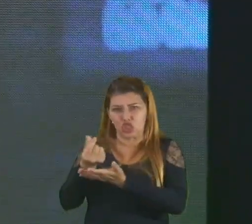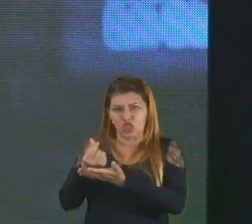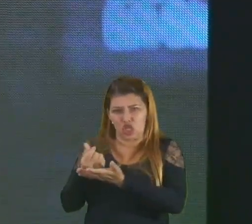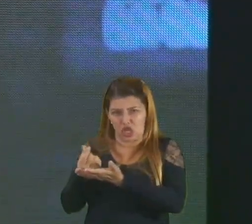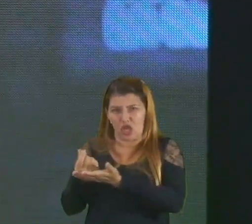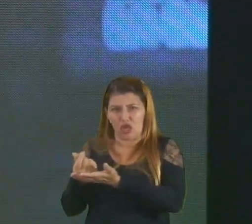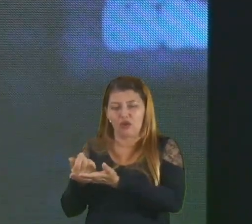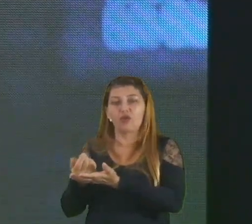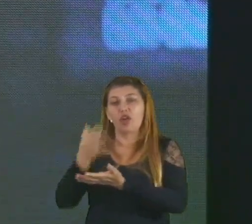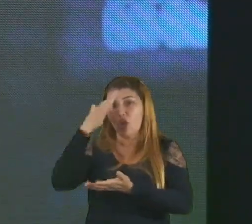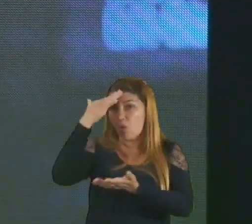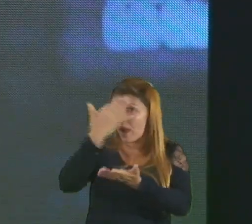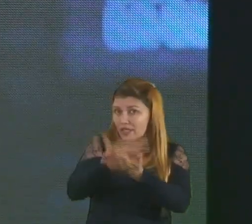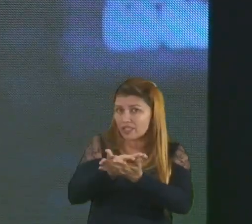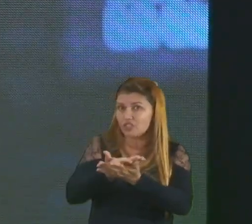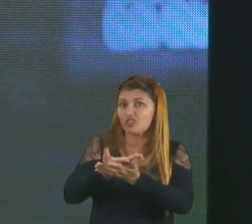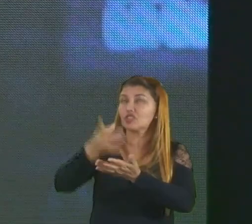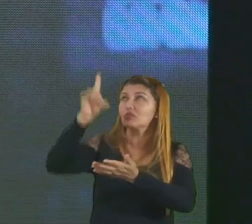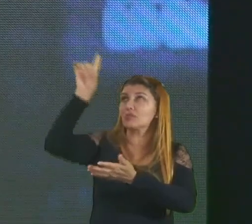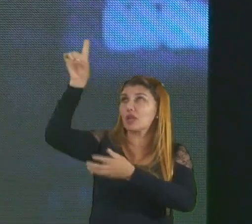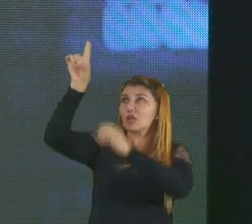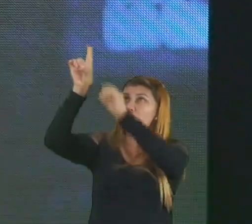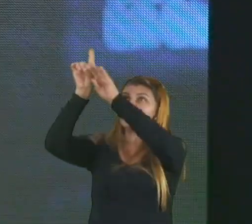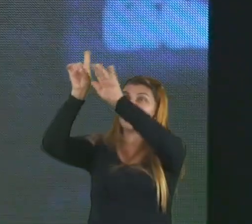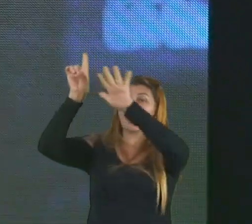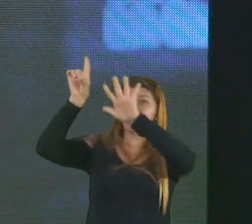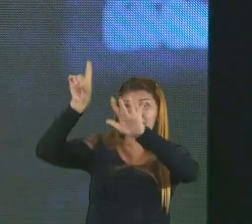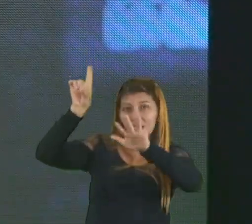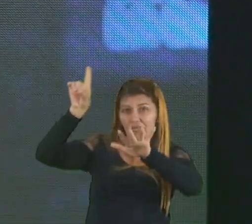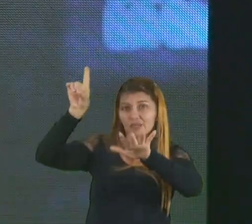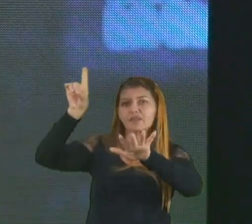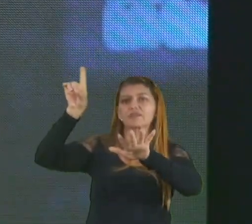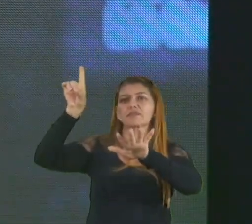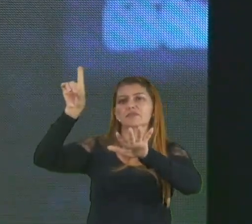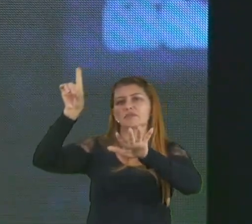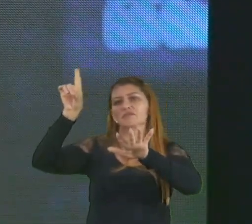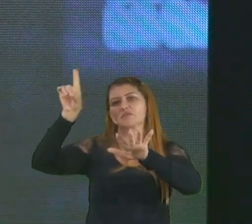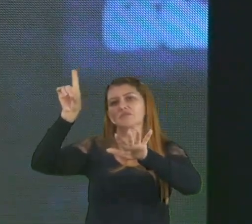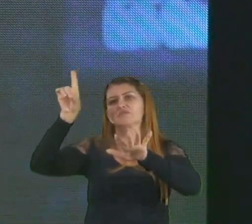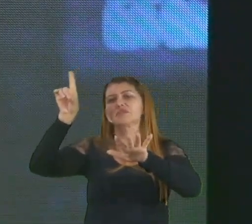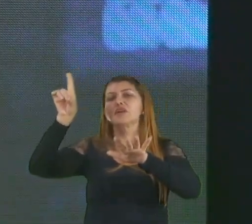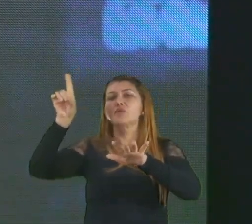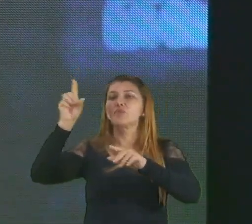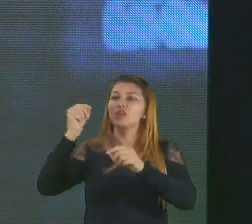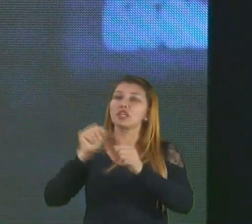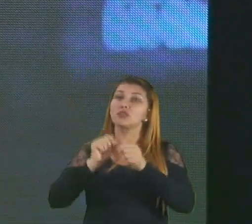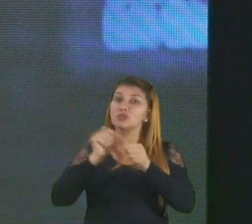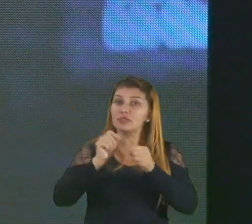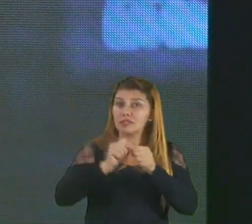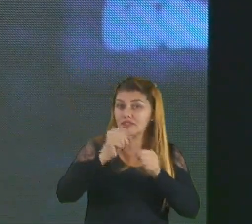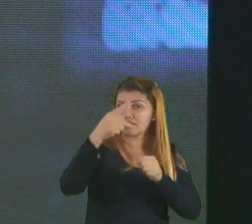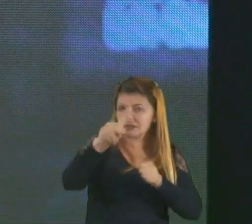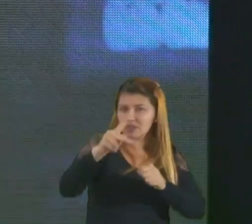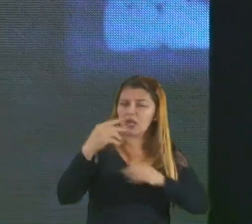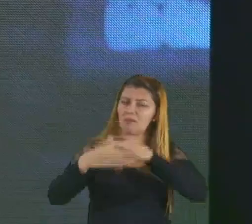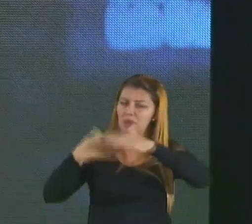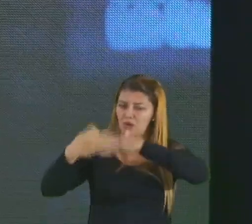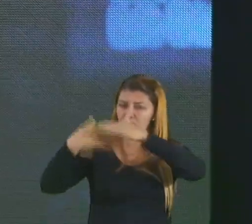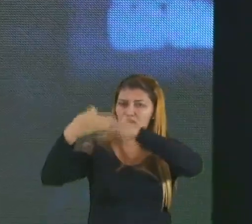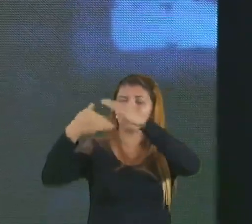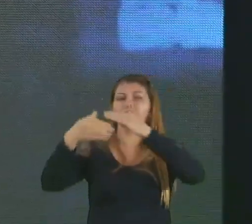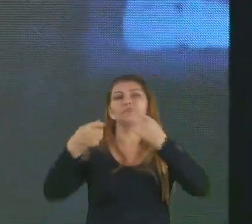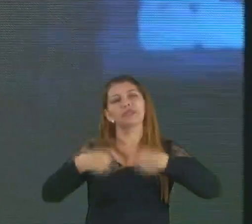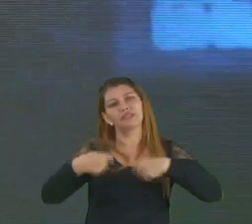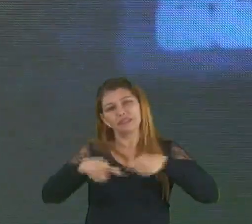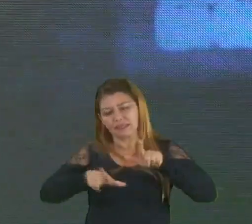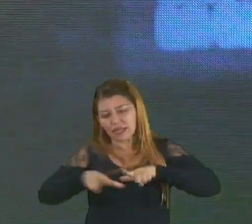Eu creio na bênção da prosperidade, porque a Bíblia diz que tudo que fizer prosperará, mas você precisa